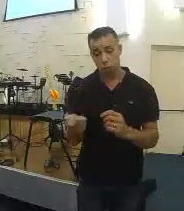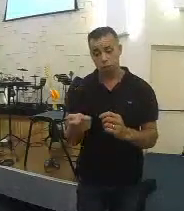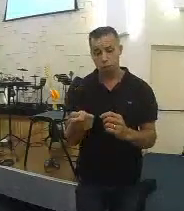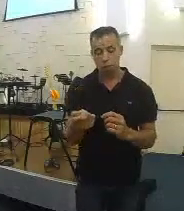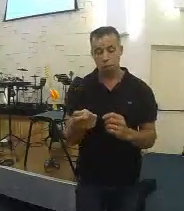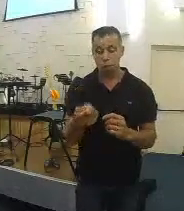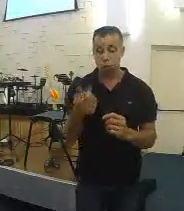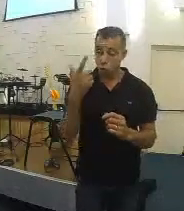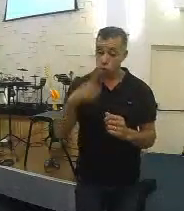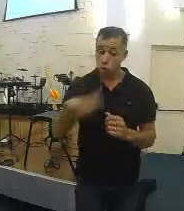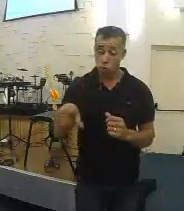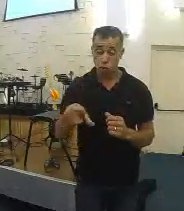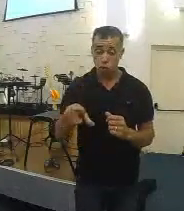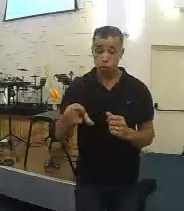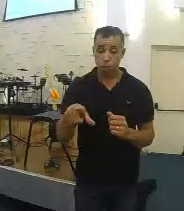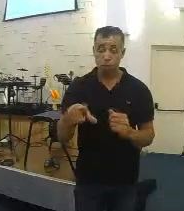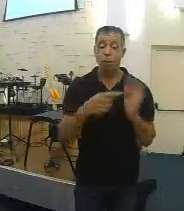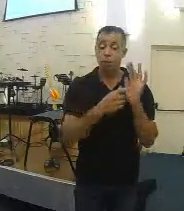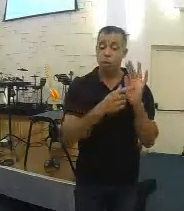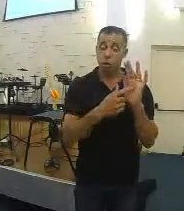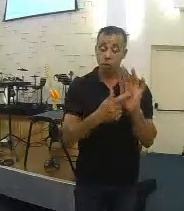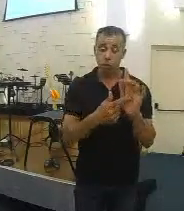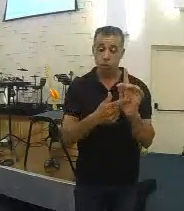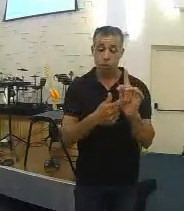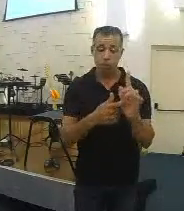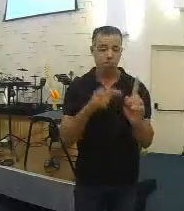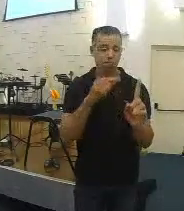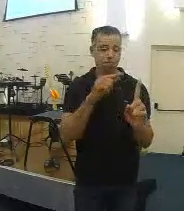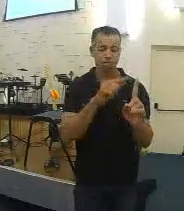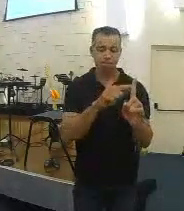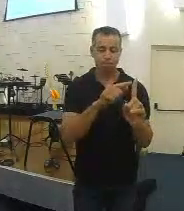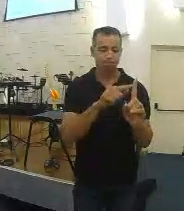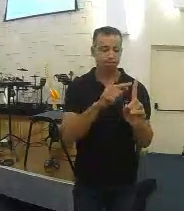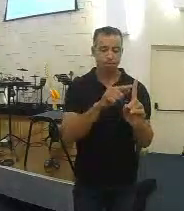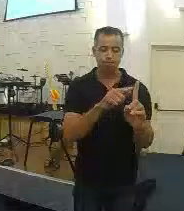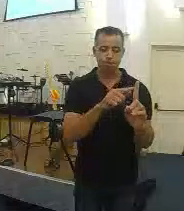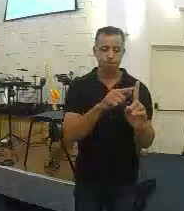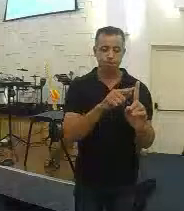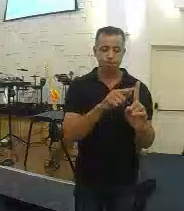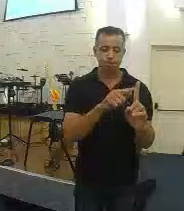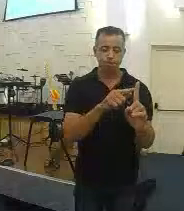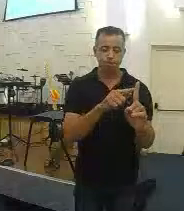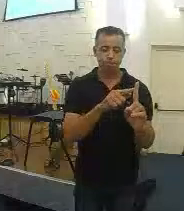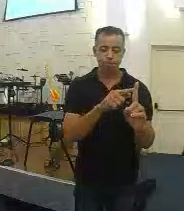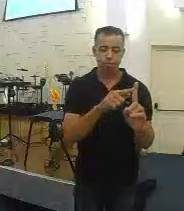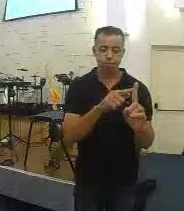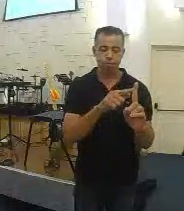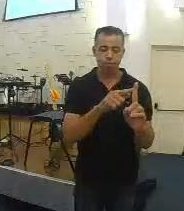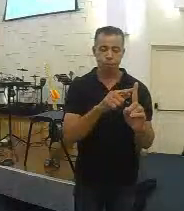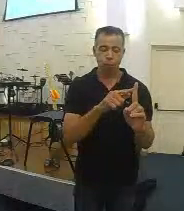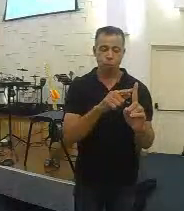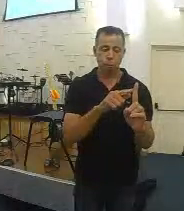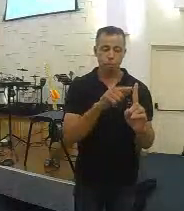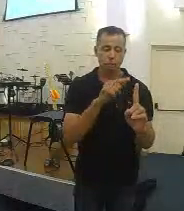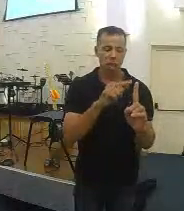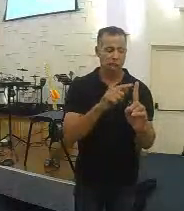uma evidência de uma ausência de temor a Deus, mesmo entre aqueles que não negavam a existência de Deus. A